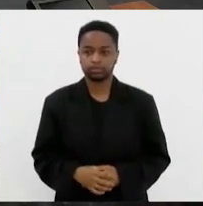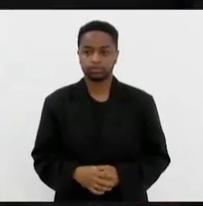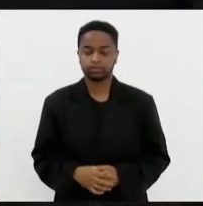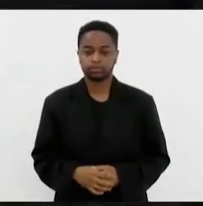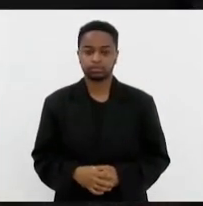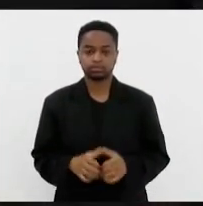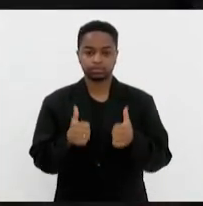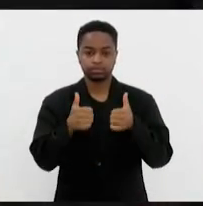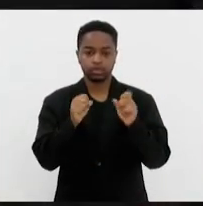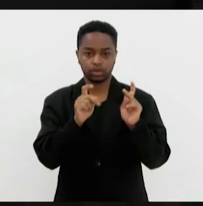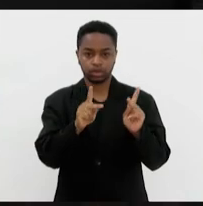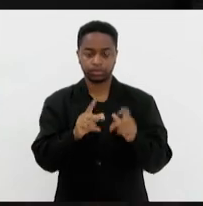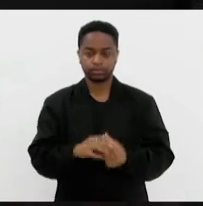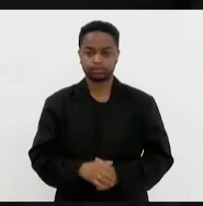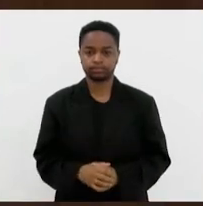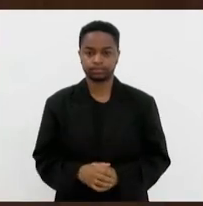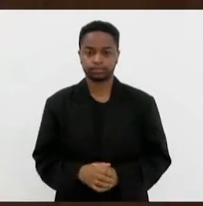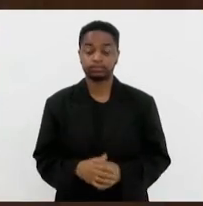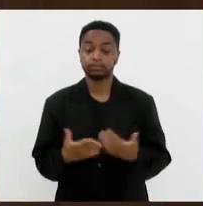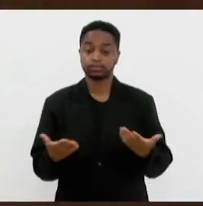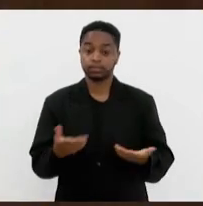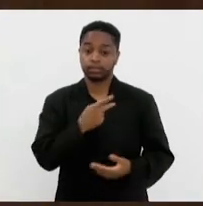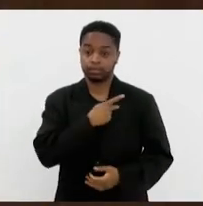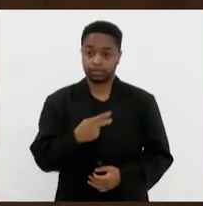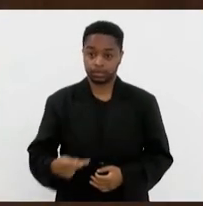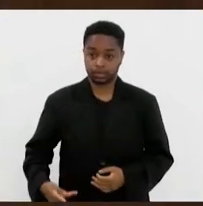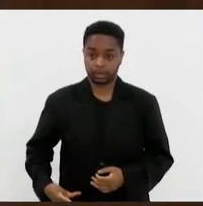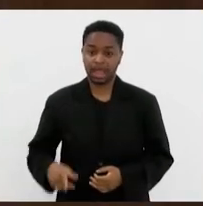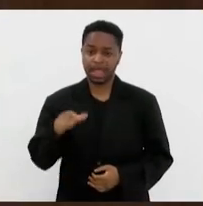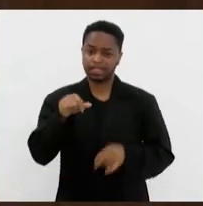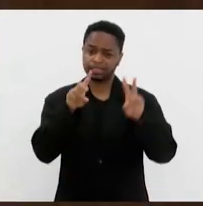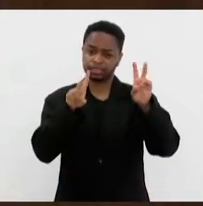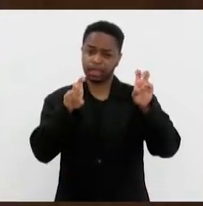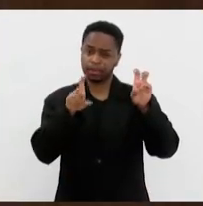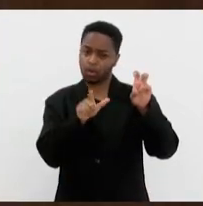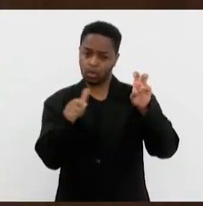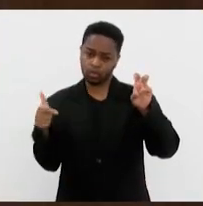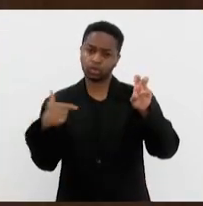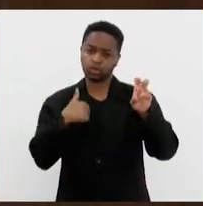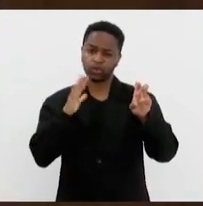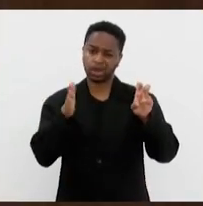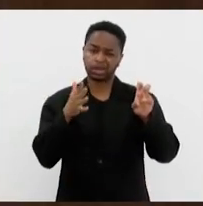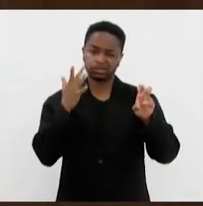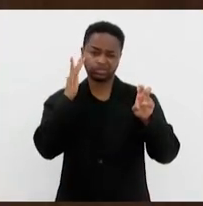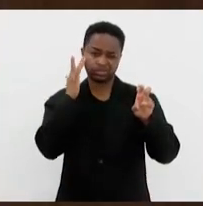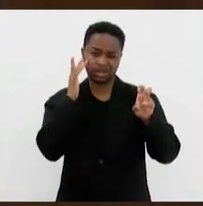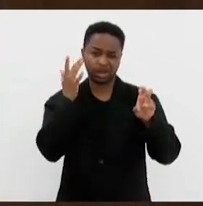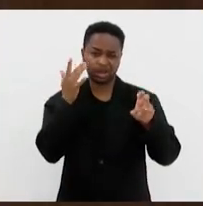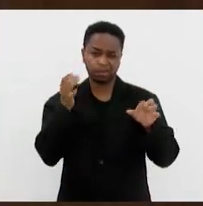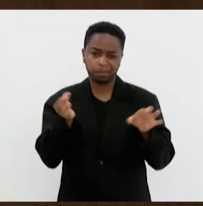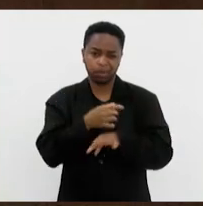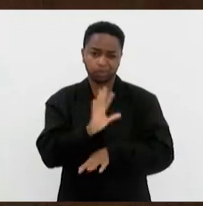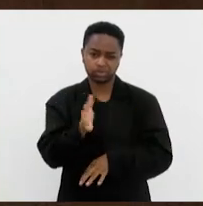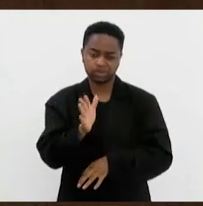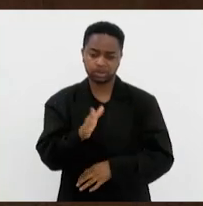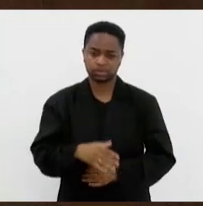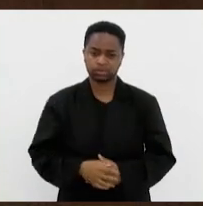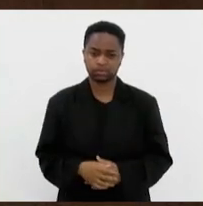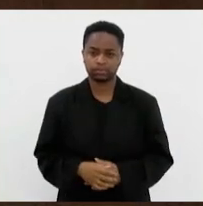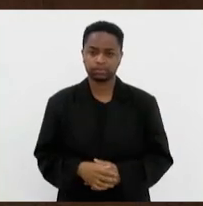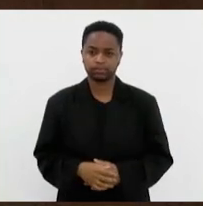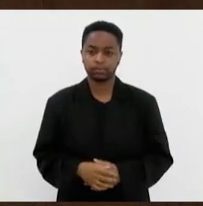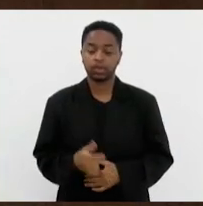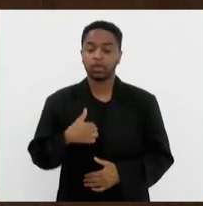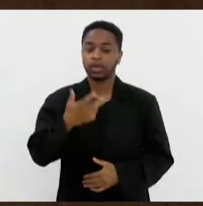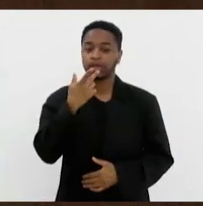Ok. Presidente Bacelar, é sobre outro assunto, esse assunto já foi esgotado, eu entendi. Eu queria me referir ao